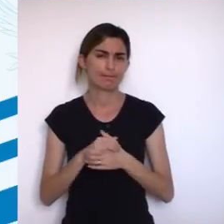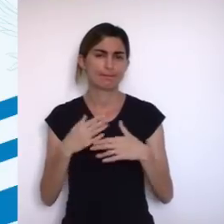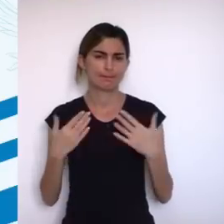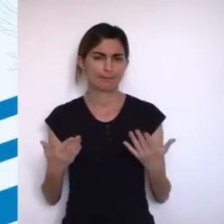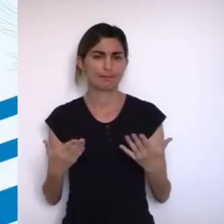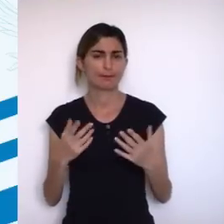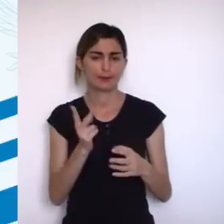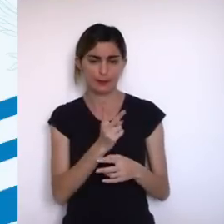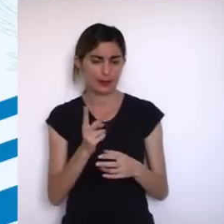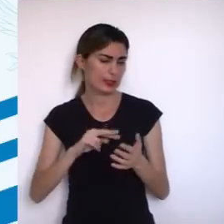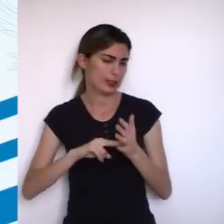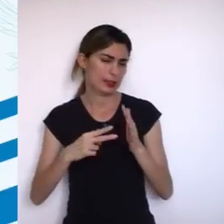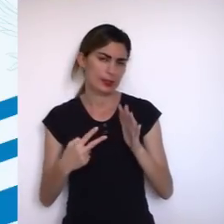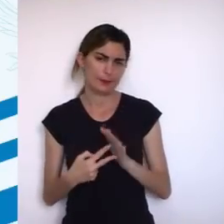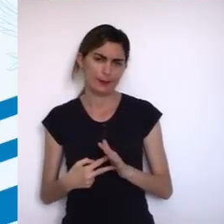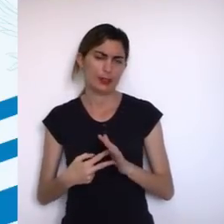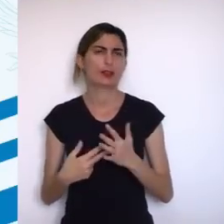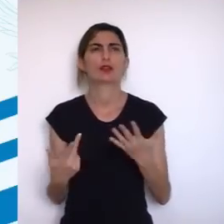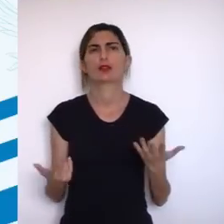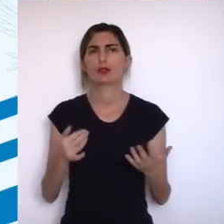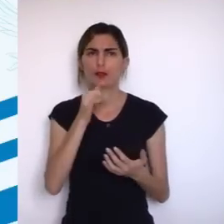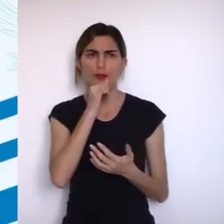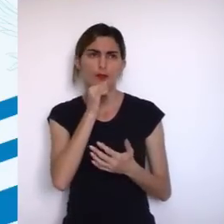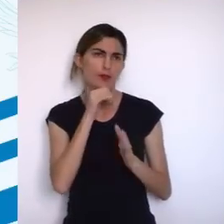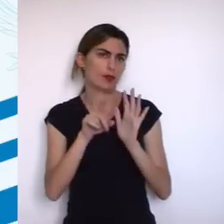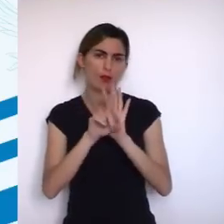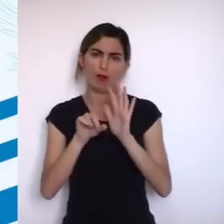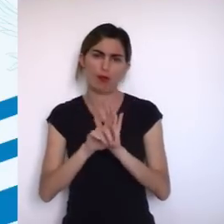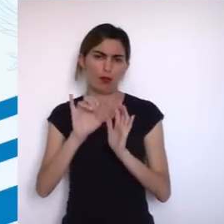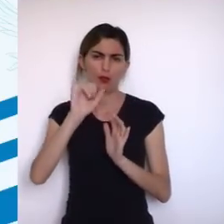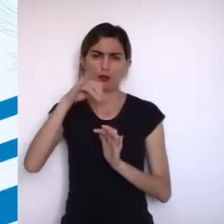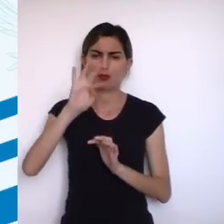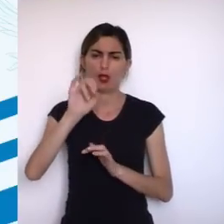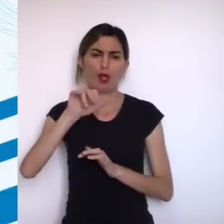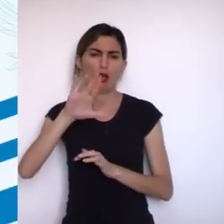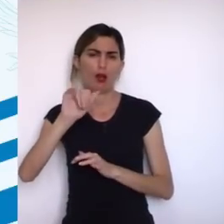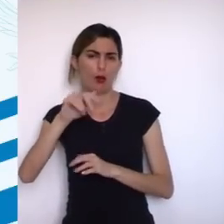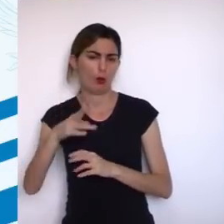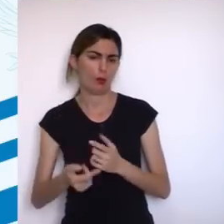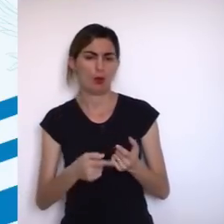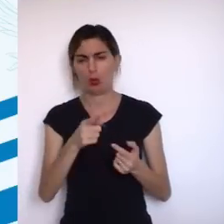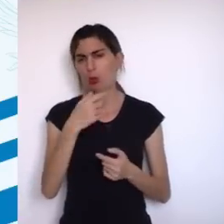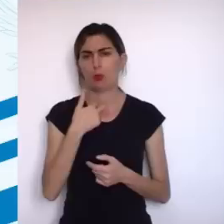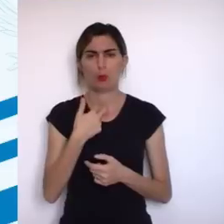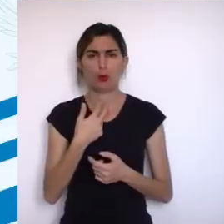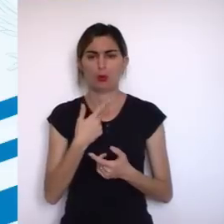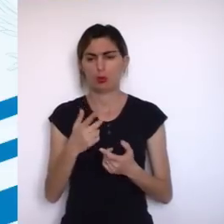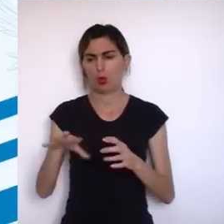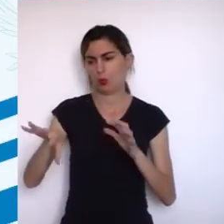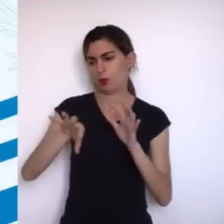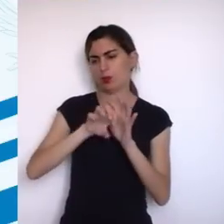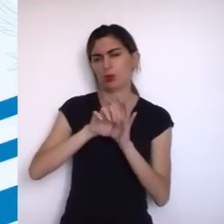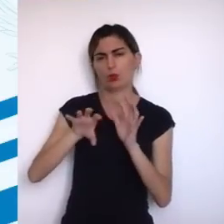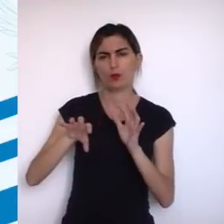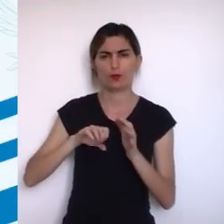cor escura? Isso não quer dizer, né, pela lei dos intercâmbios, que eles não